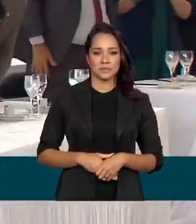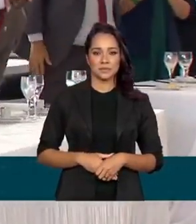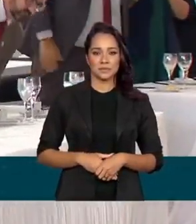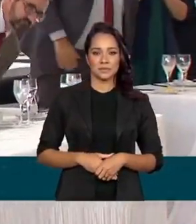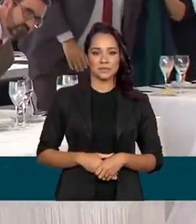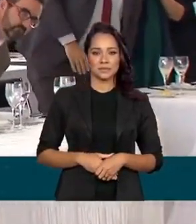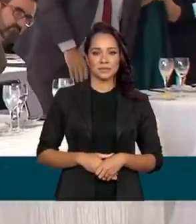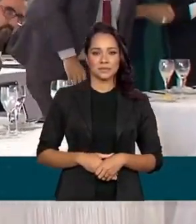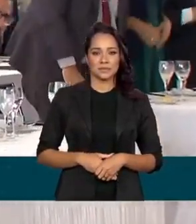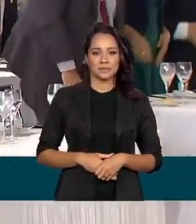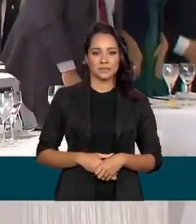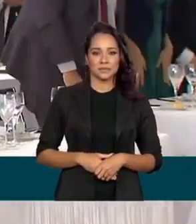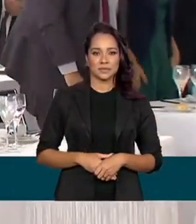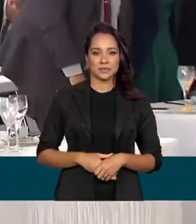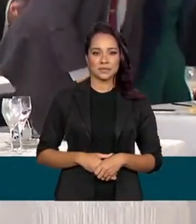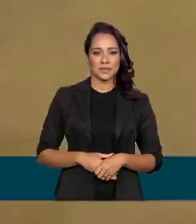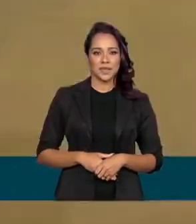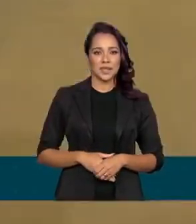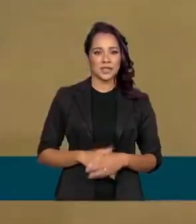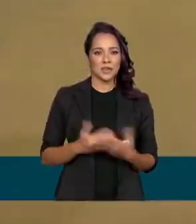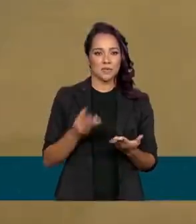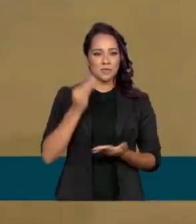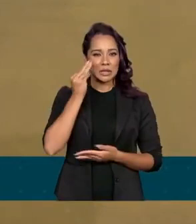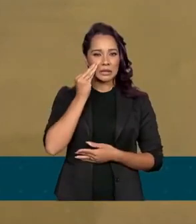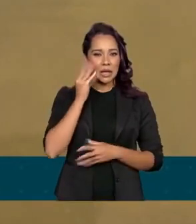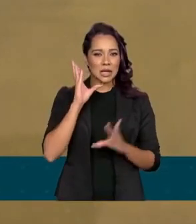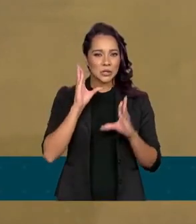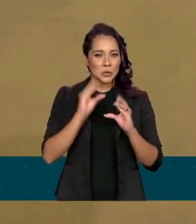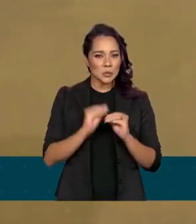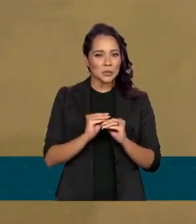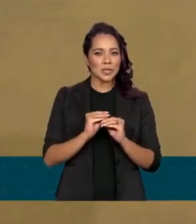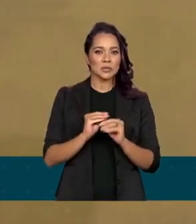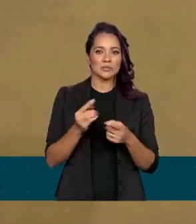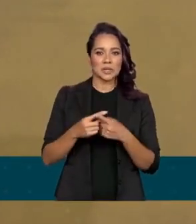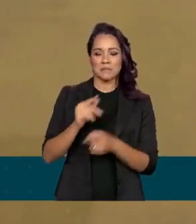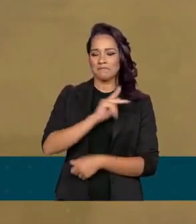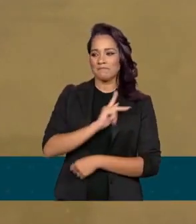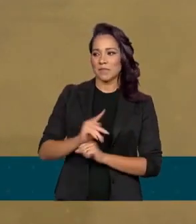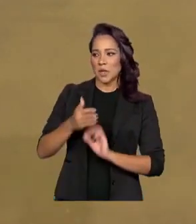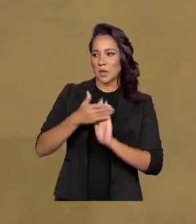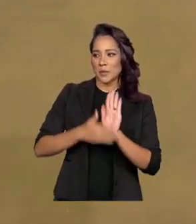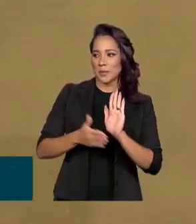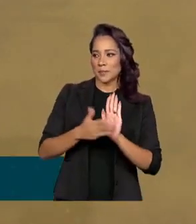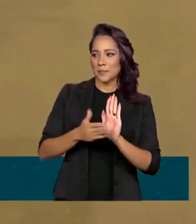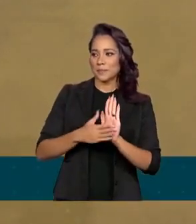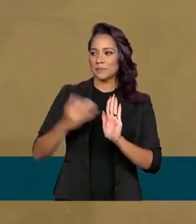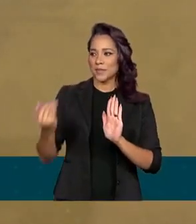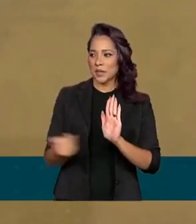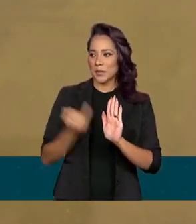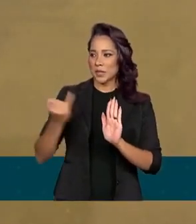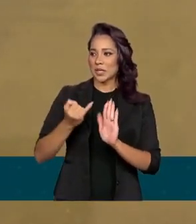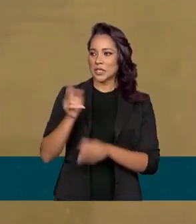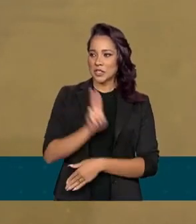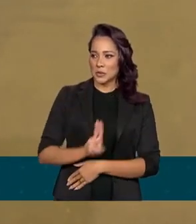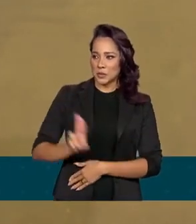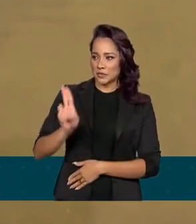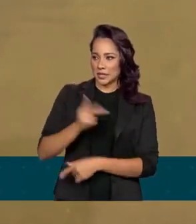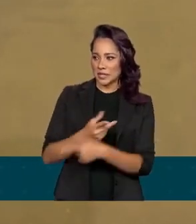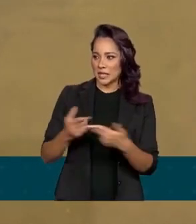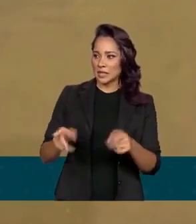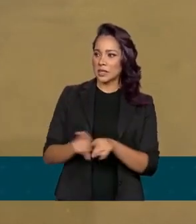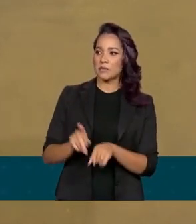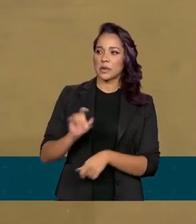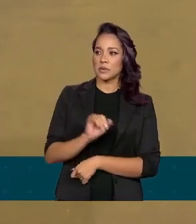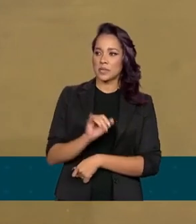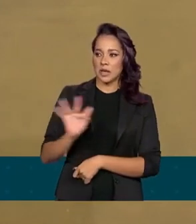Bom, vou procurar ser bastante objetivo, porque, presidente, há uma pauta importante das universidades e dos